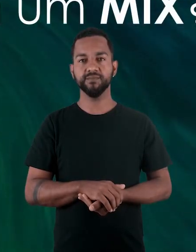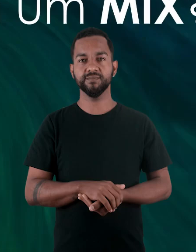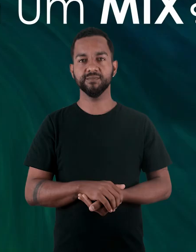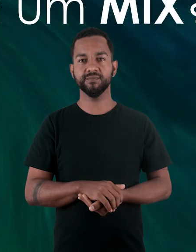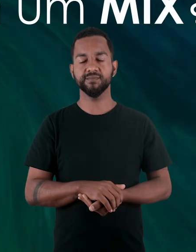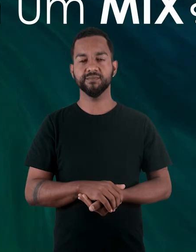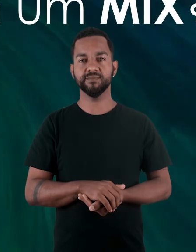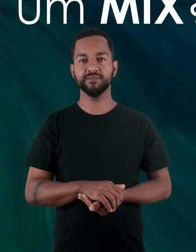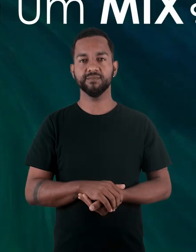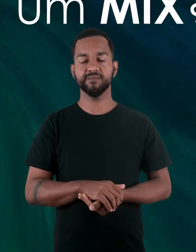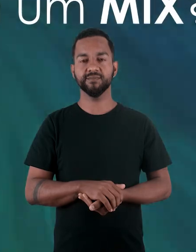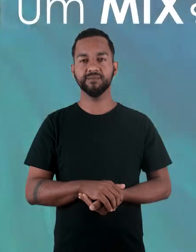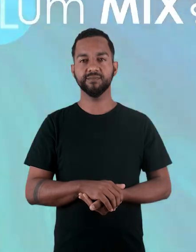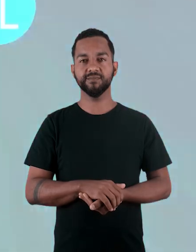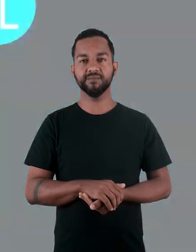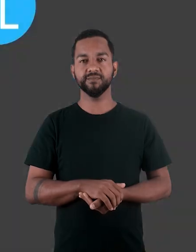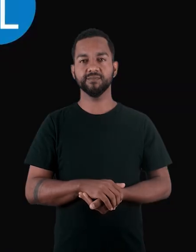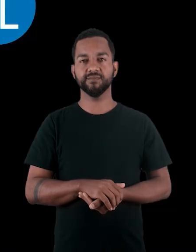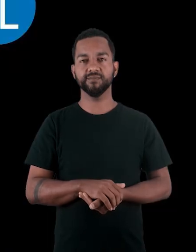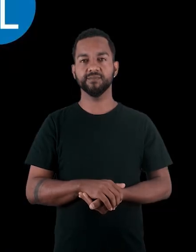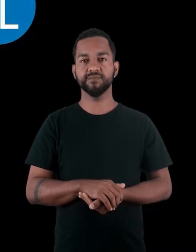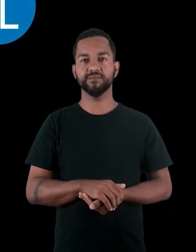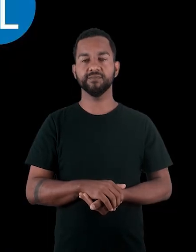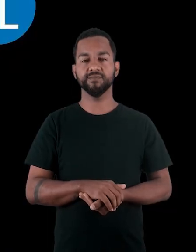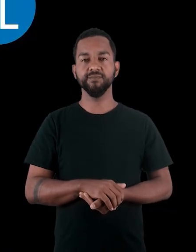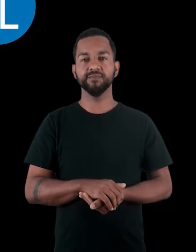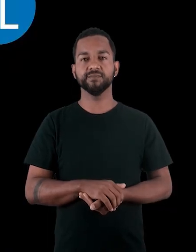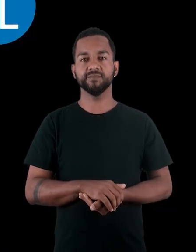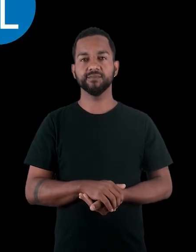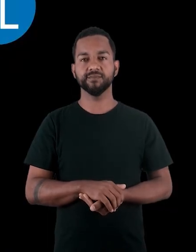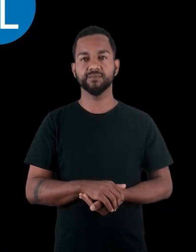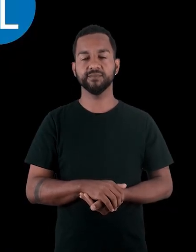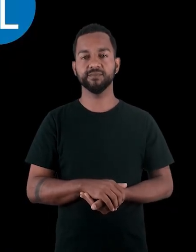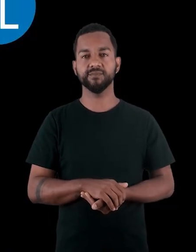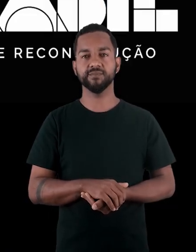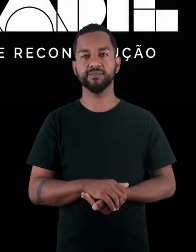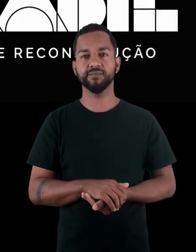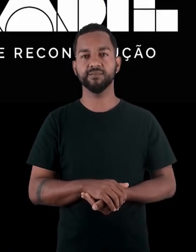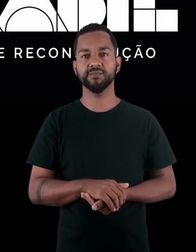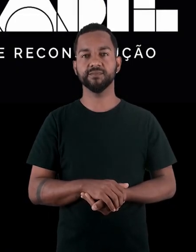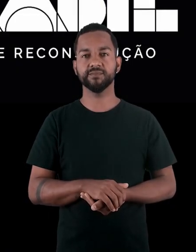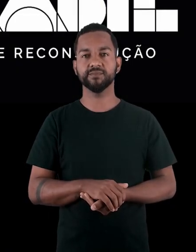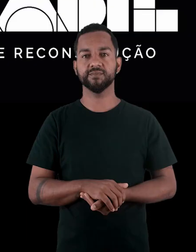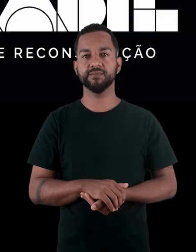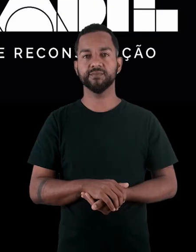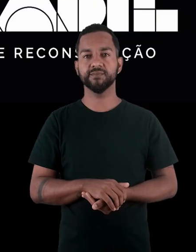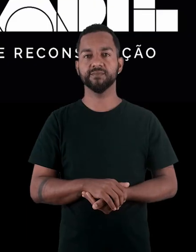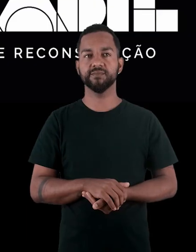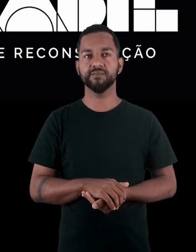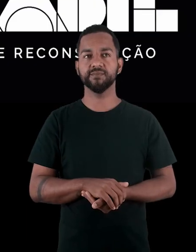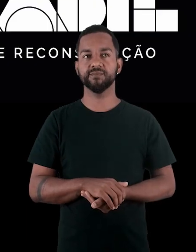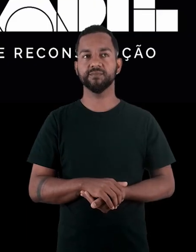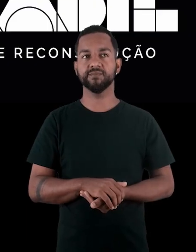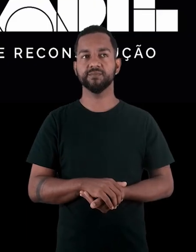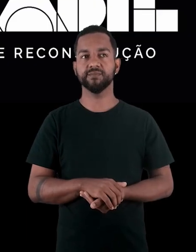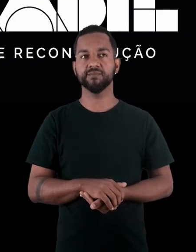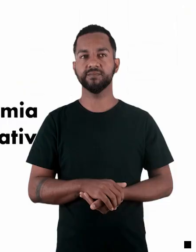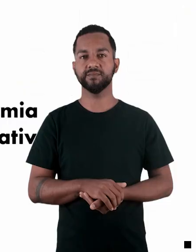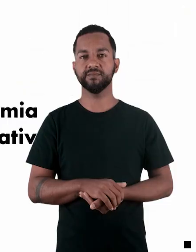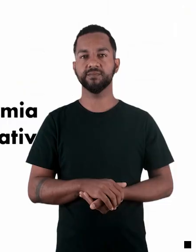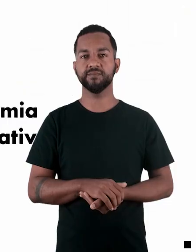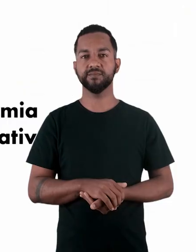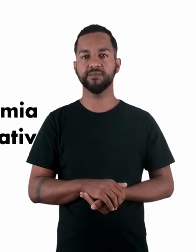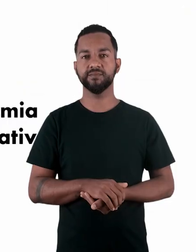azuis curvas. E se juntarmos tudo em um mix? Logotipos: Via Cultural, Lei Paulo Gustavo, Ministério da